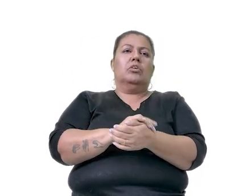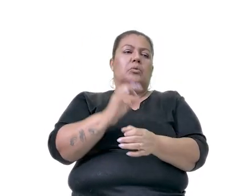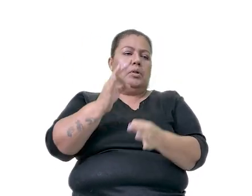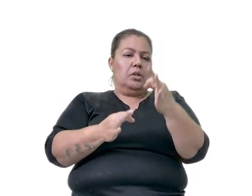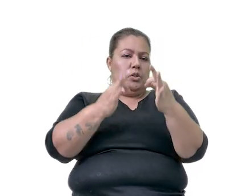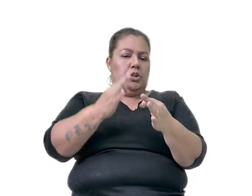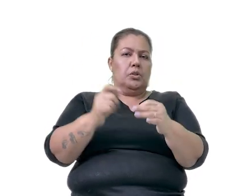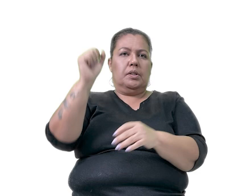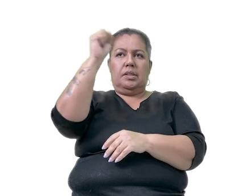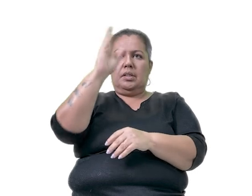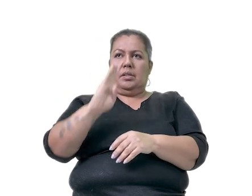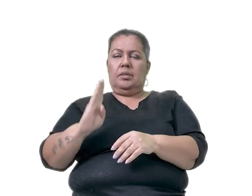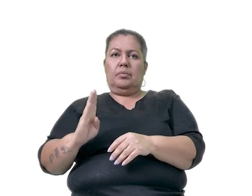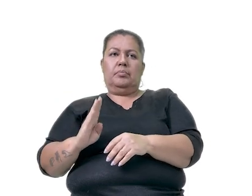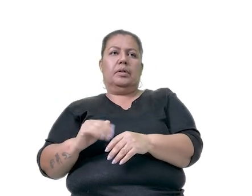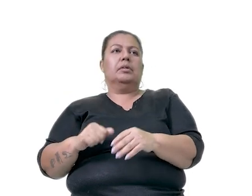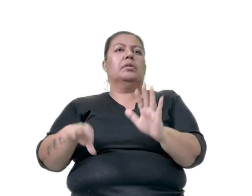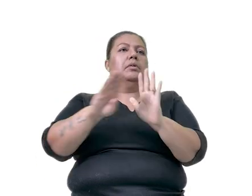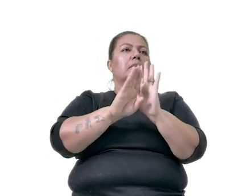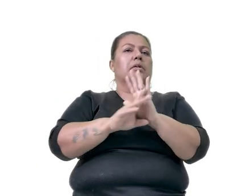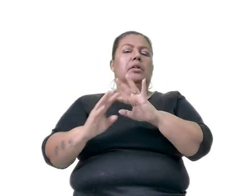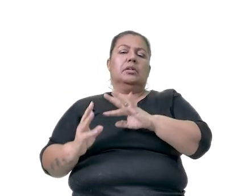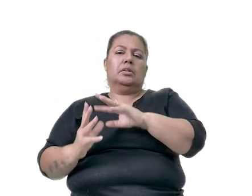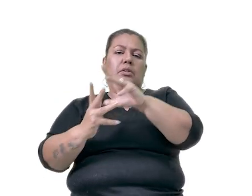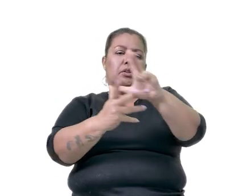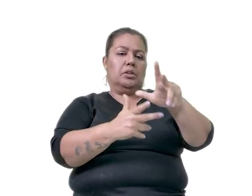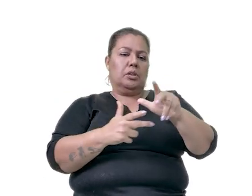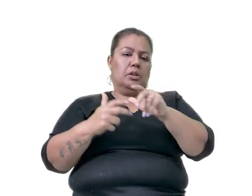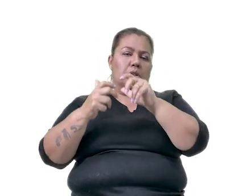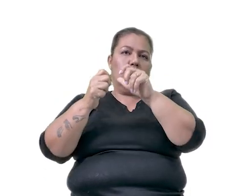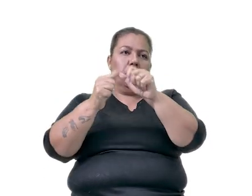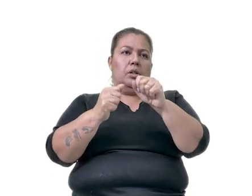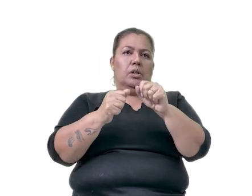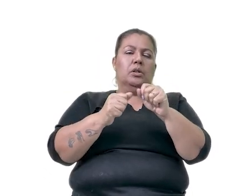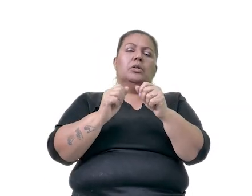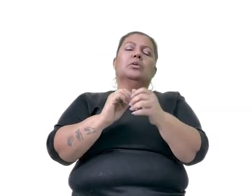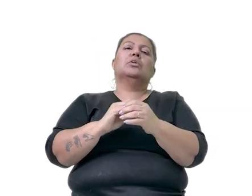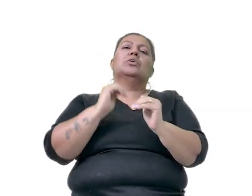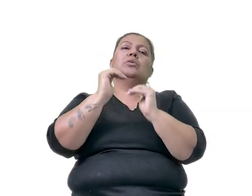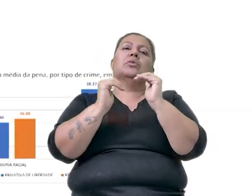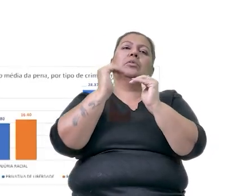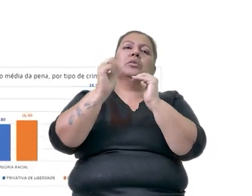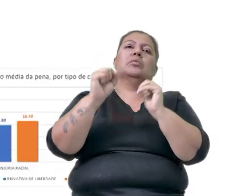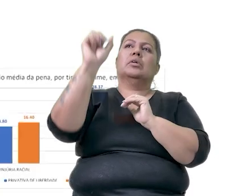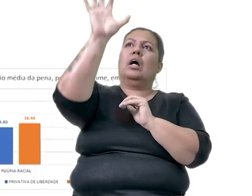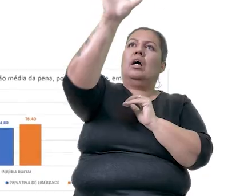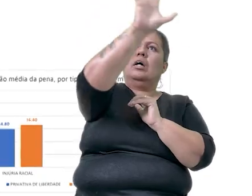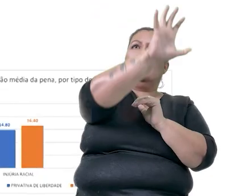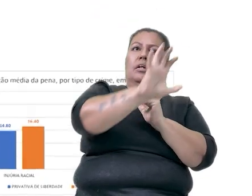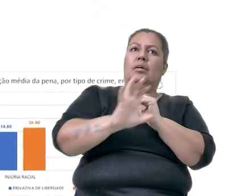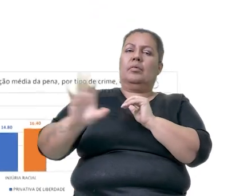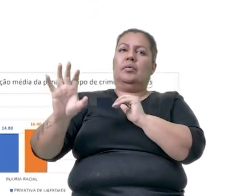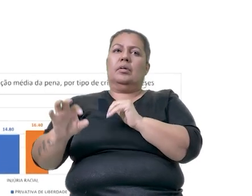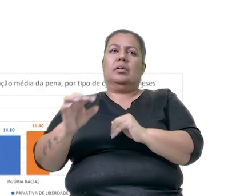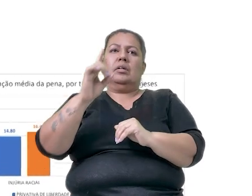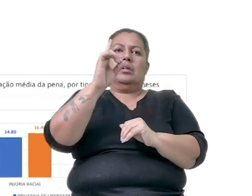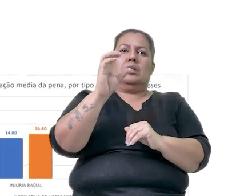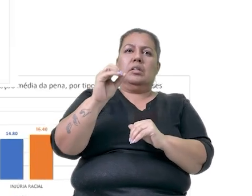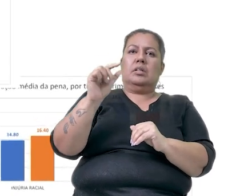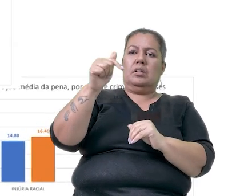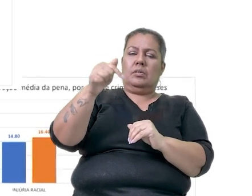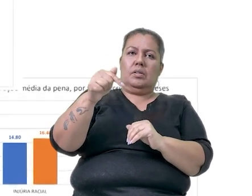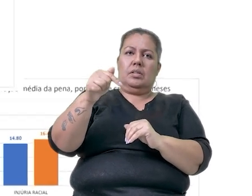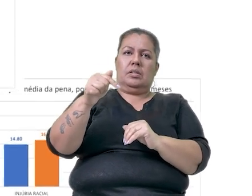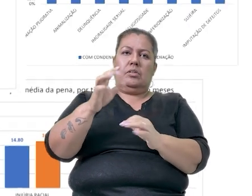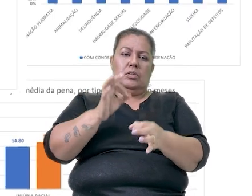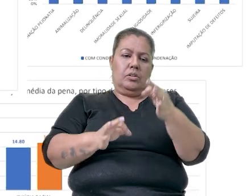com apoio do Programa das Nações Unidas para o Desenvolvimento, mapeou e analisou 107 acórdãos de